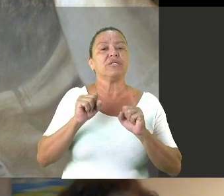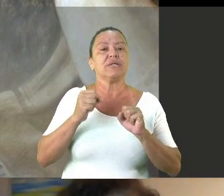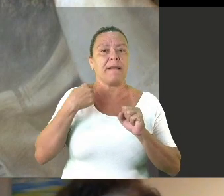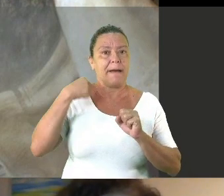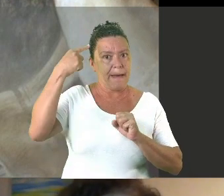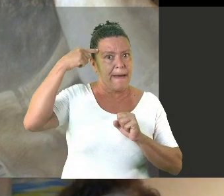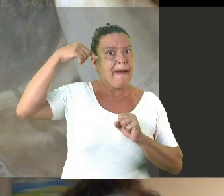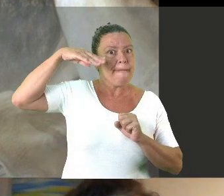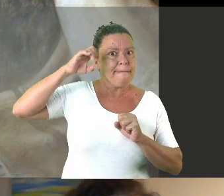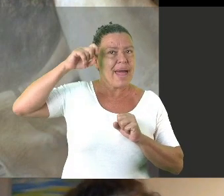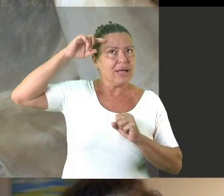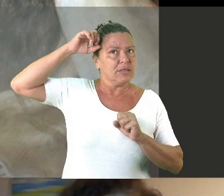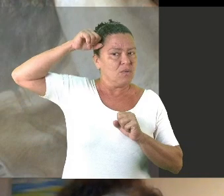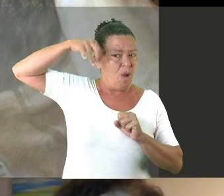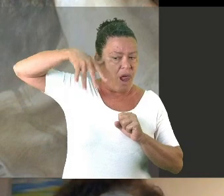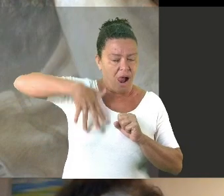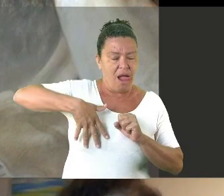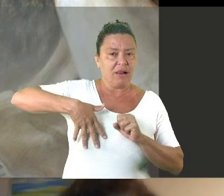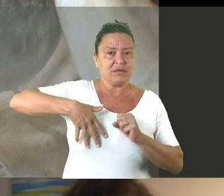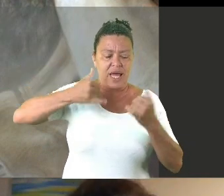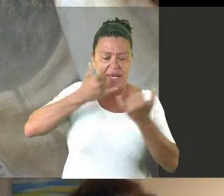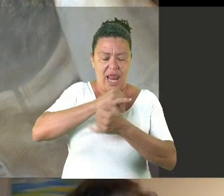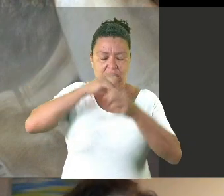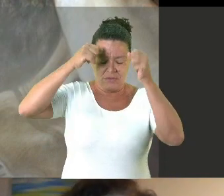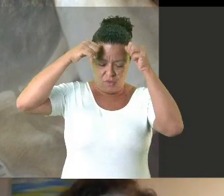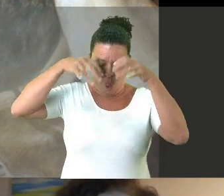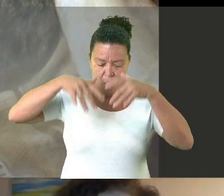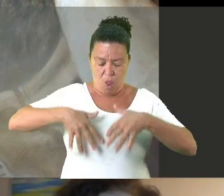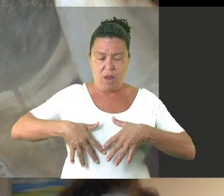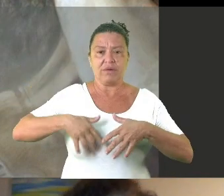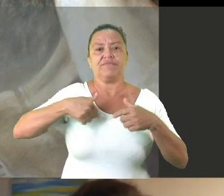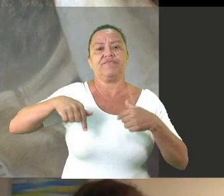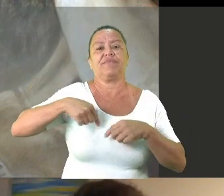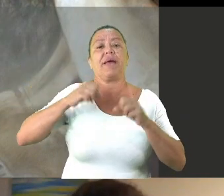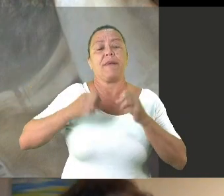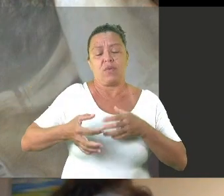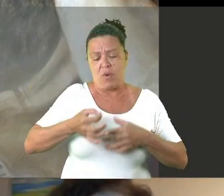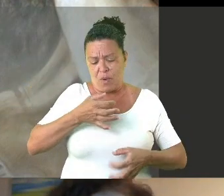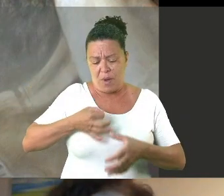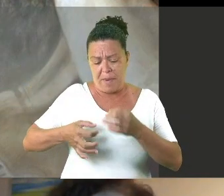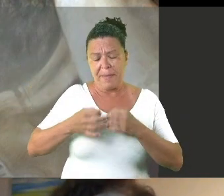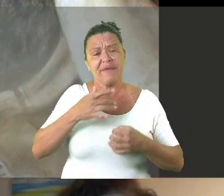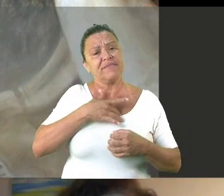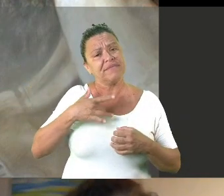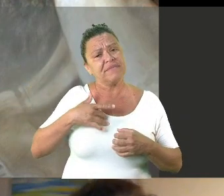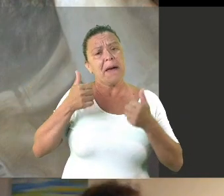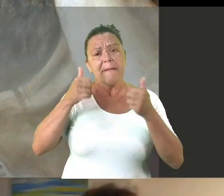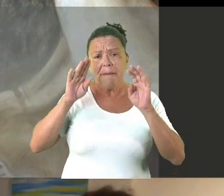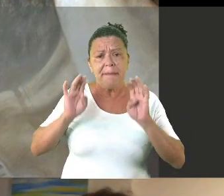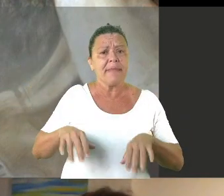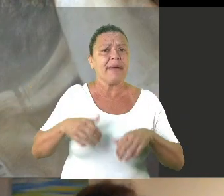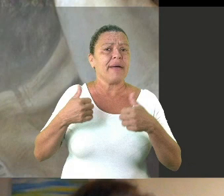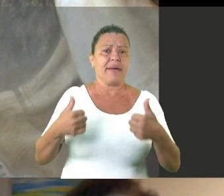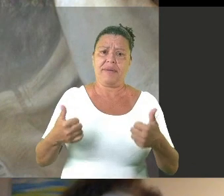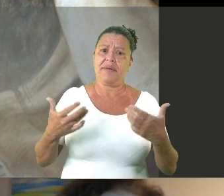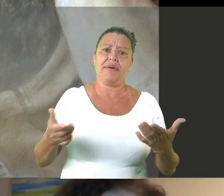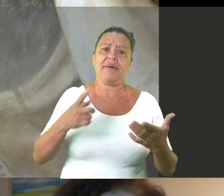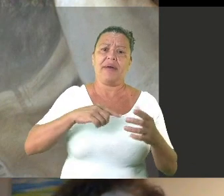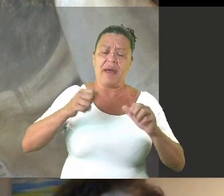as nossas células as energias necessárias para fazer com que elas fiquem saudáveis, com que